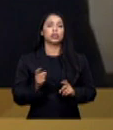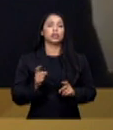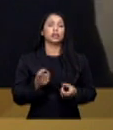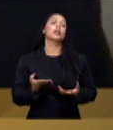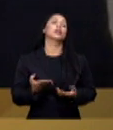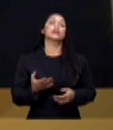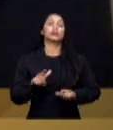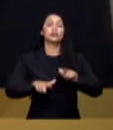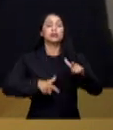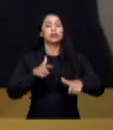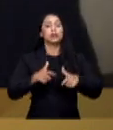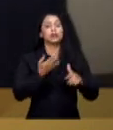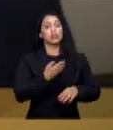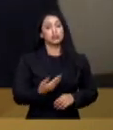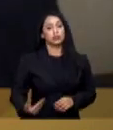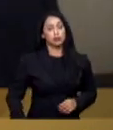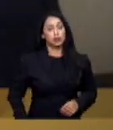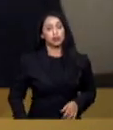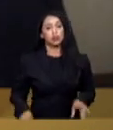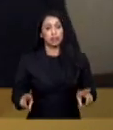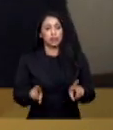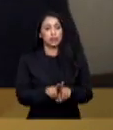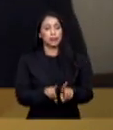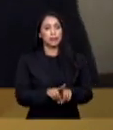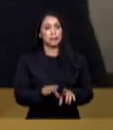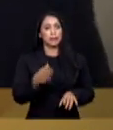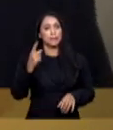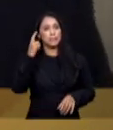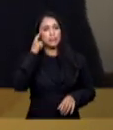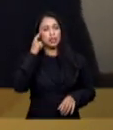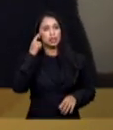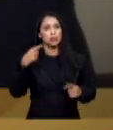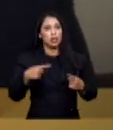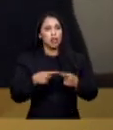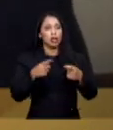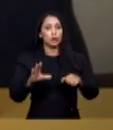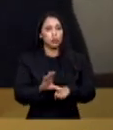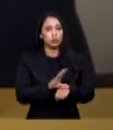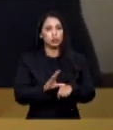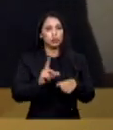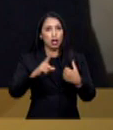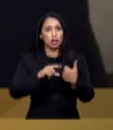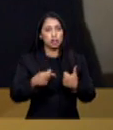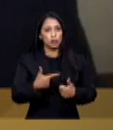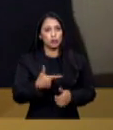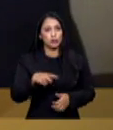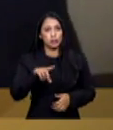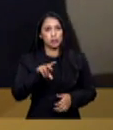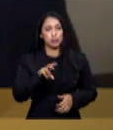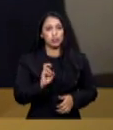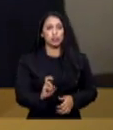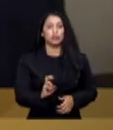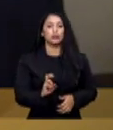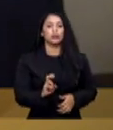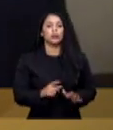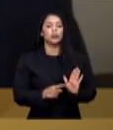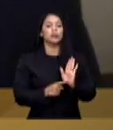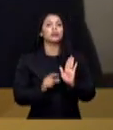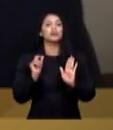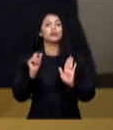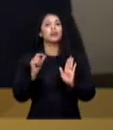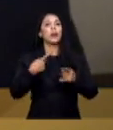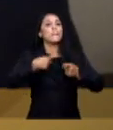públicos. Considero também, senhor presidente, com a devida vênia, constitucional o artigo 25, que diz